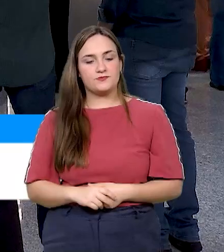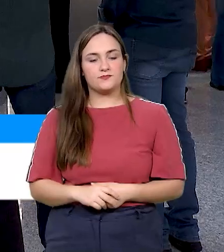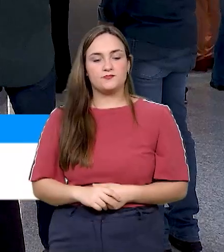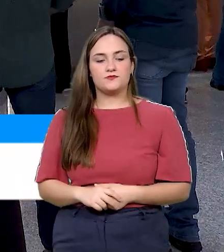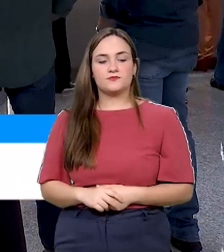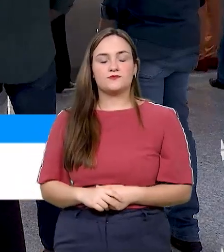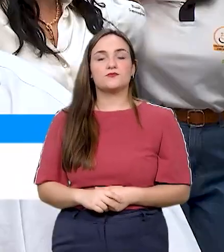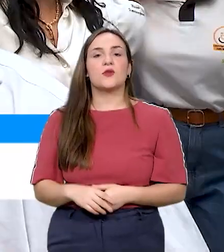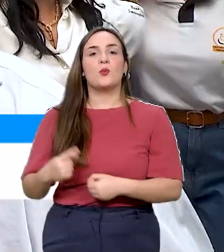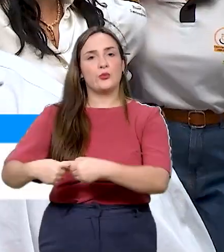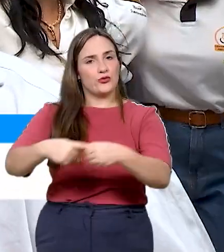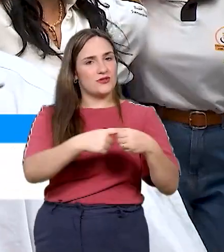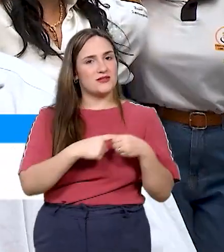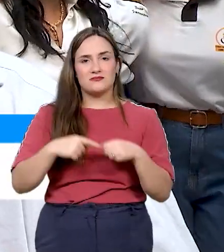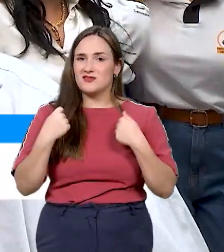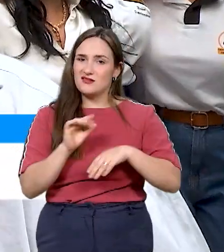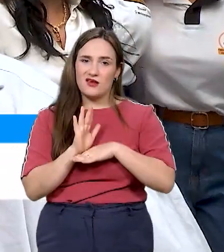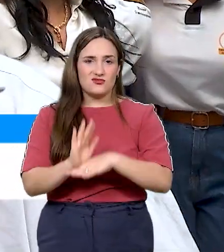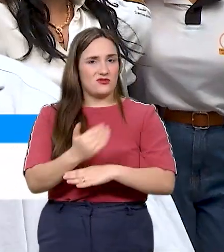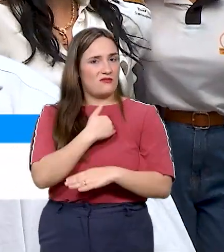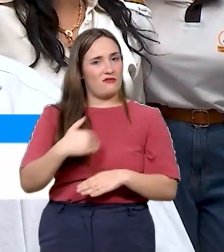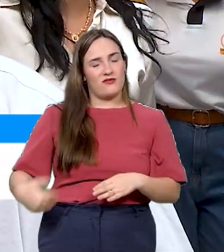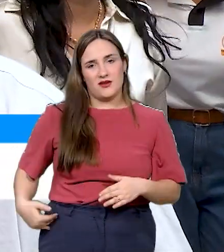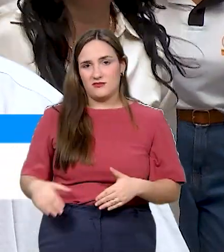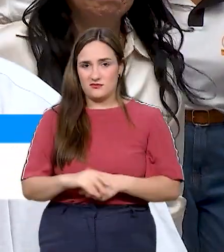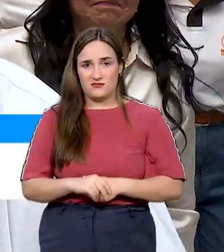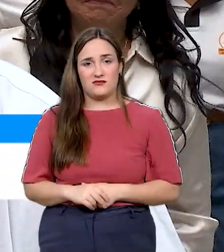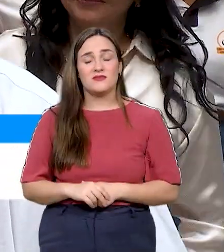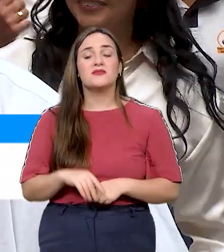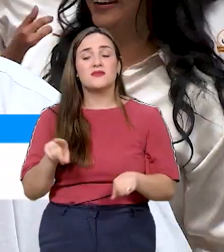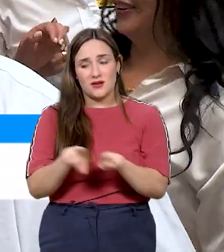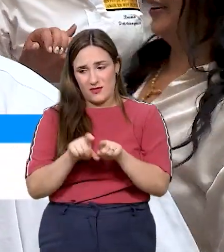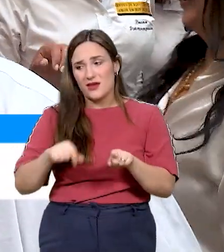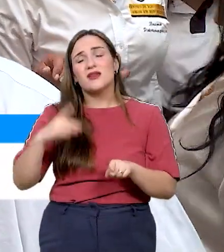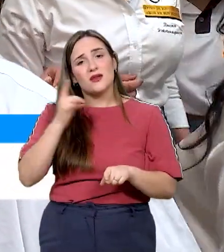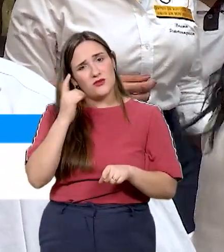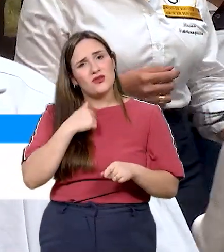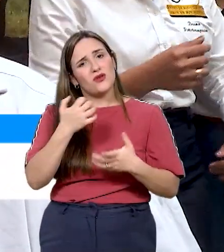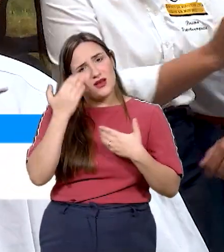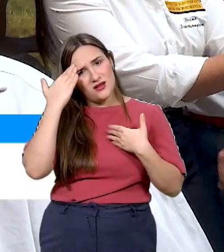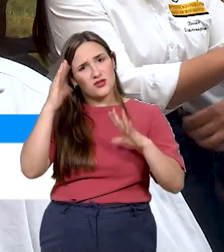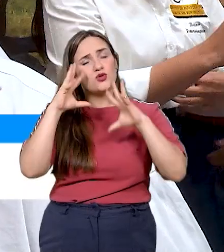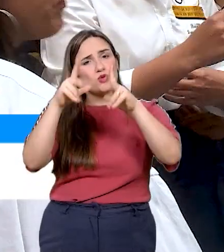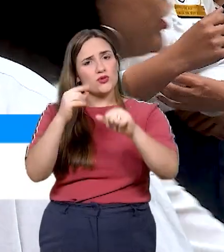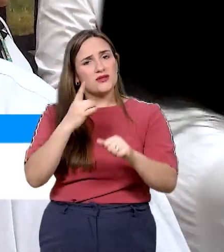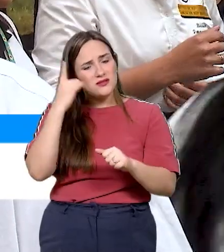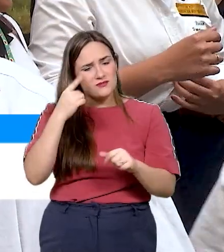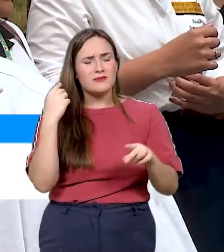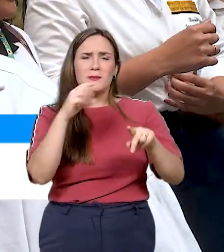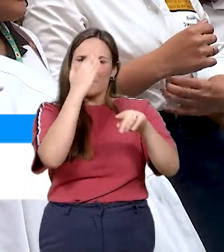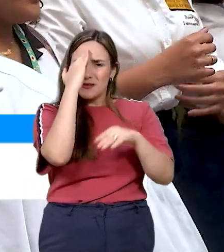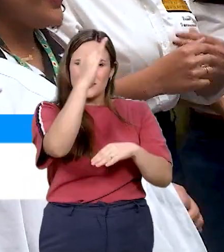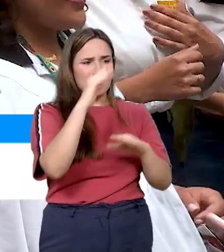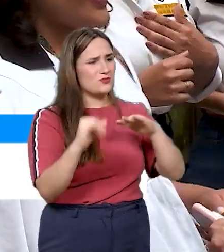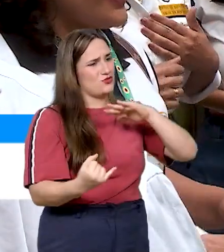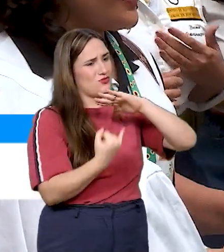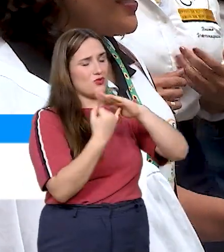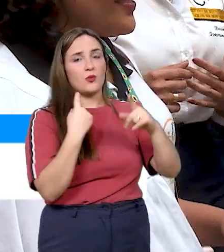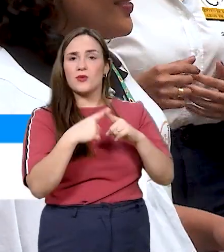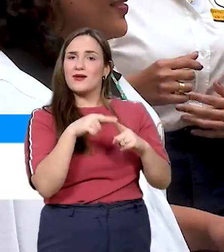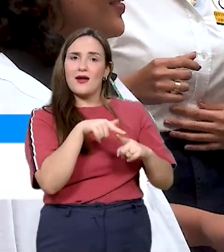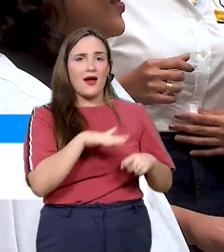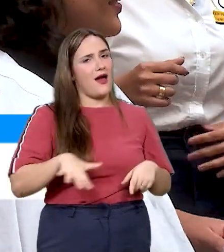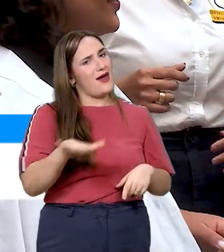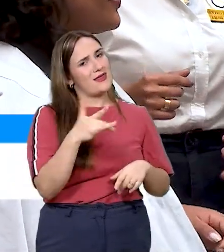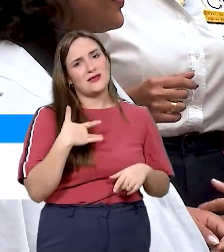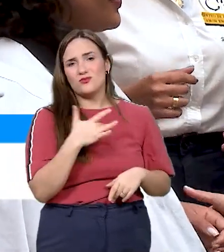saúde no Mato Grosso do Sul. Os municípios precisam da ajuda do governo do estado, não só do estado, agradecer a todos os deputados, principalmente as